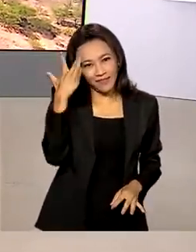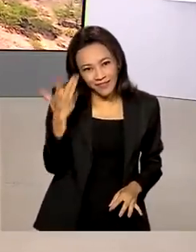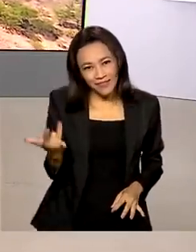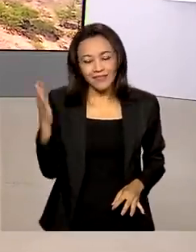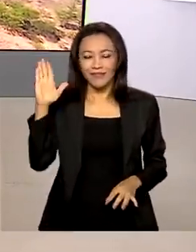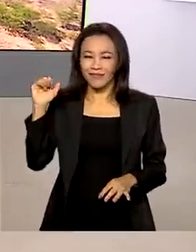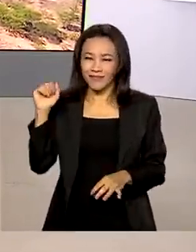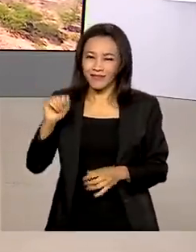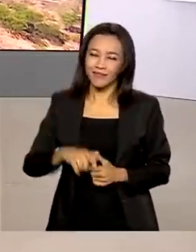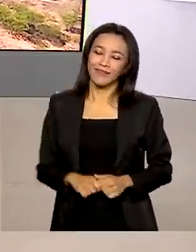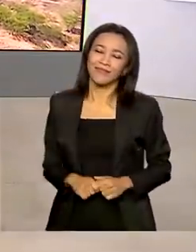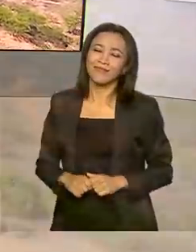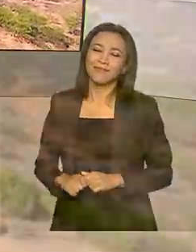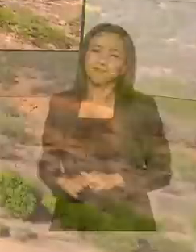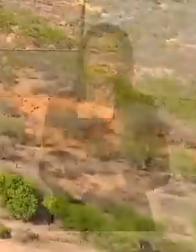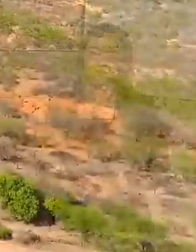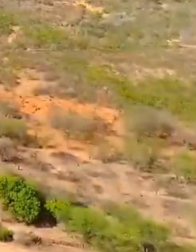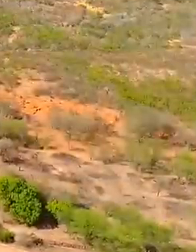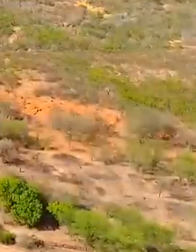tchau